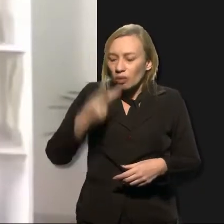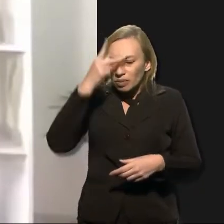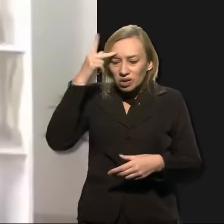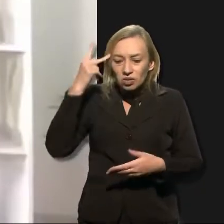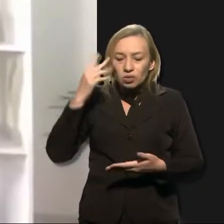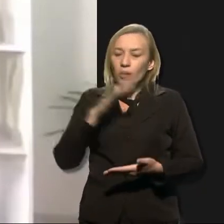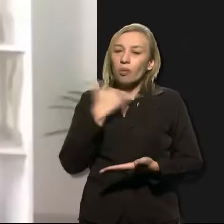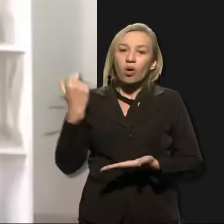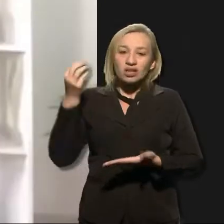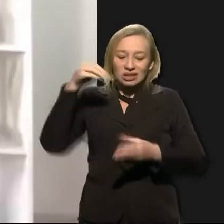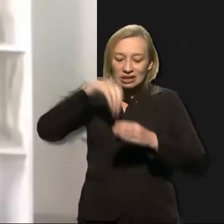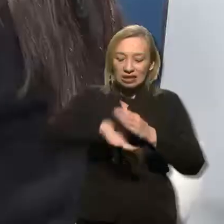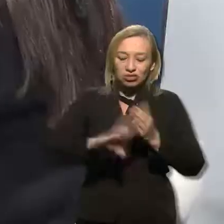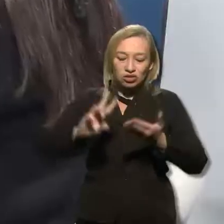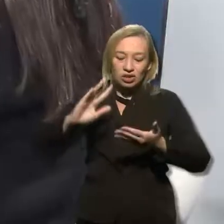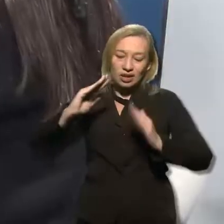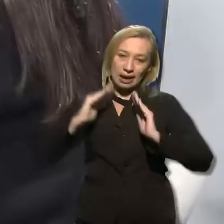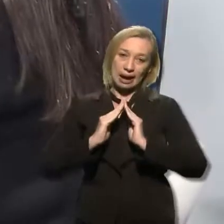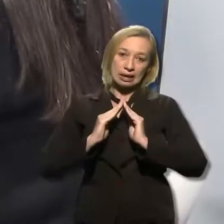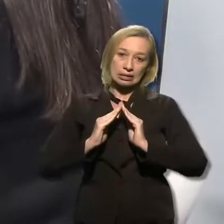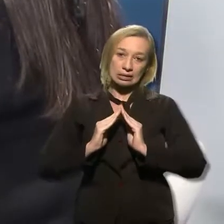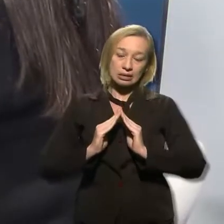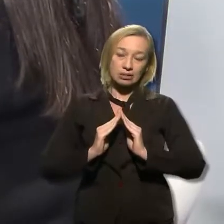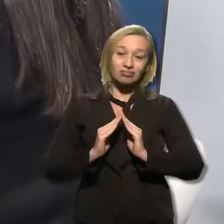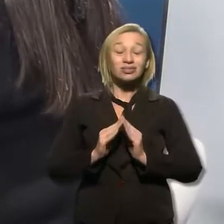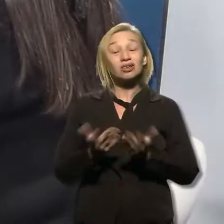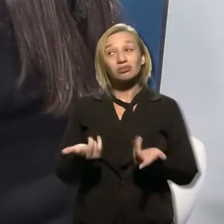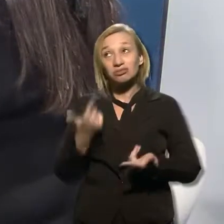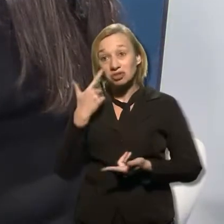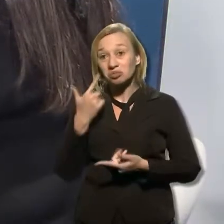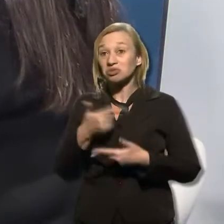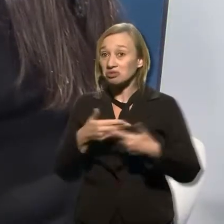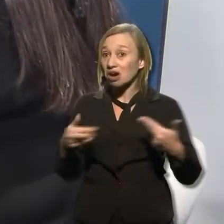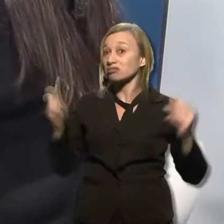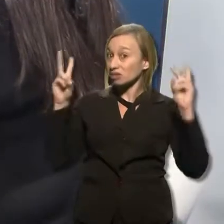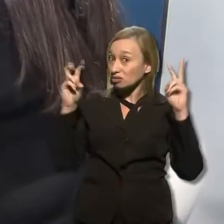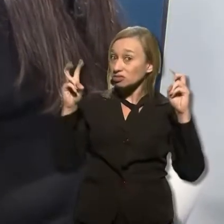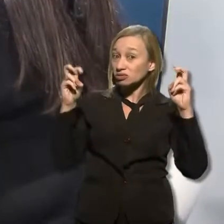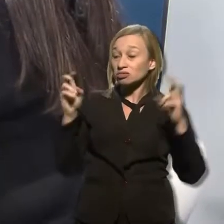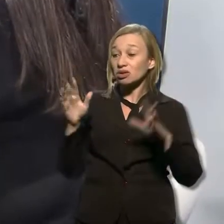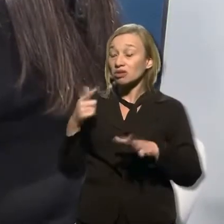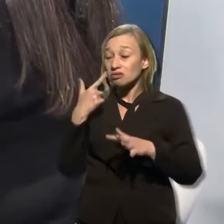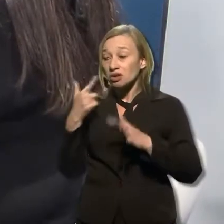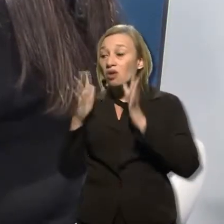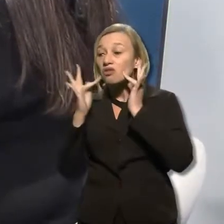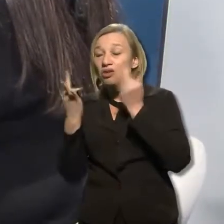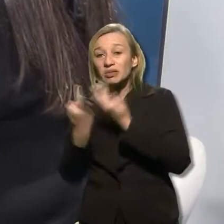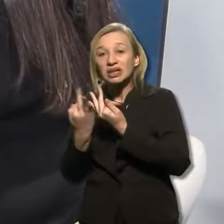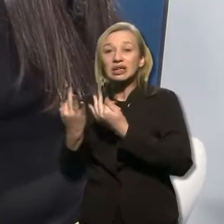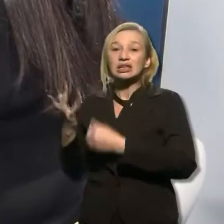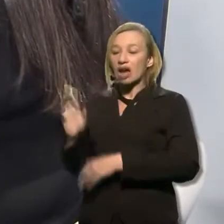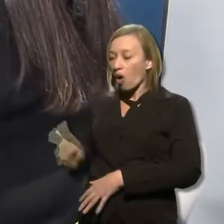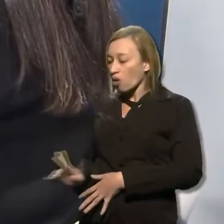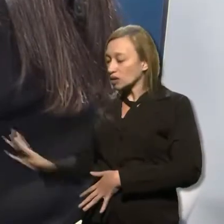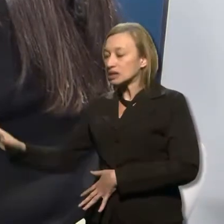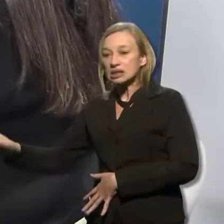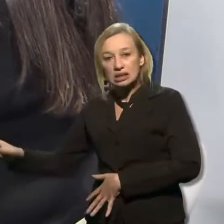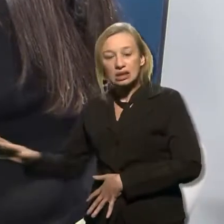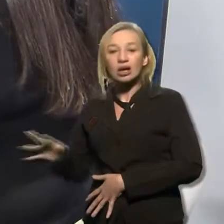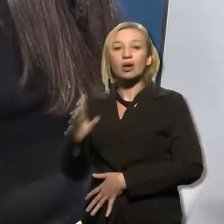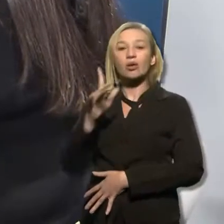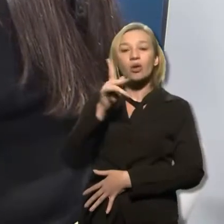seu ente querido morto dentro de casa. Então, a gente enfrentou muito dessas situações. A gente enfrentou famílias